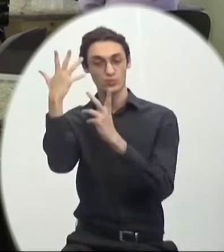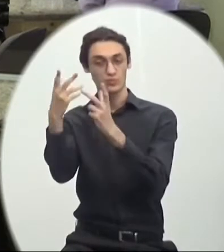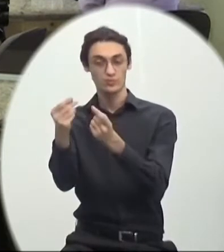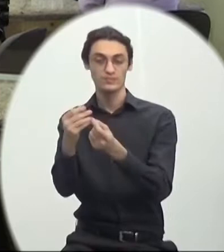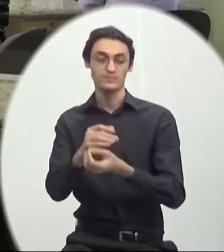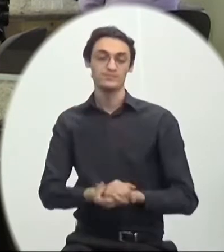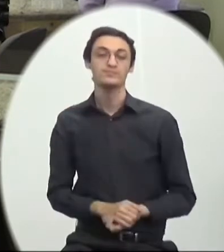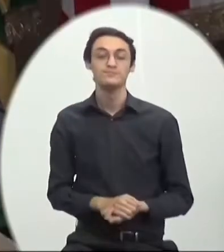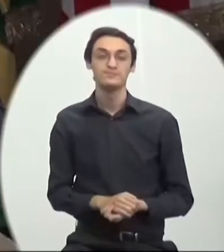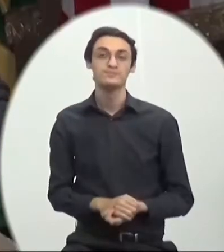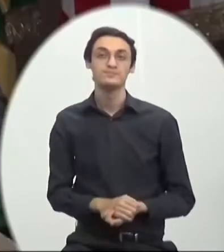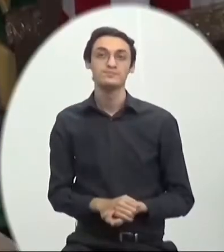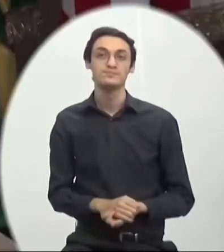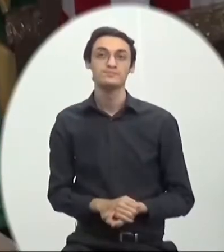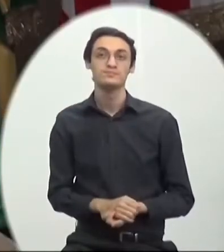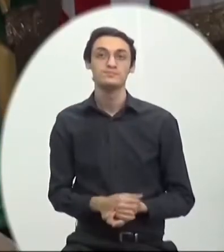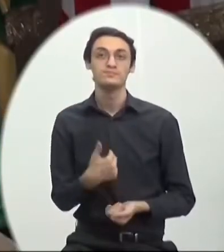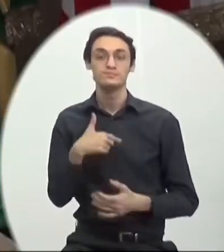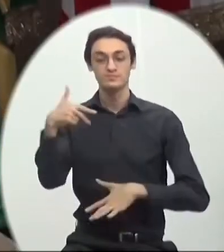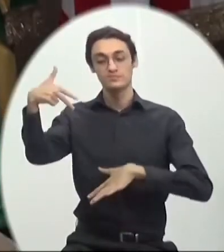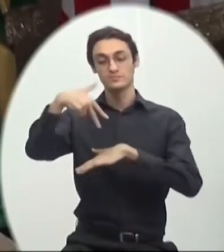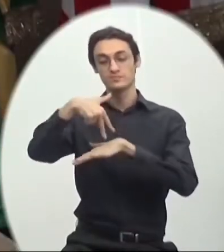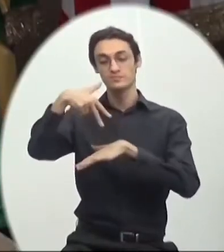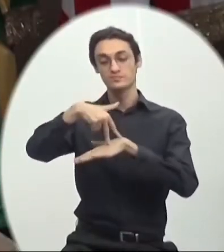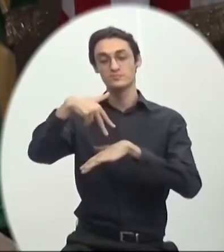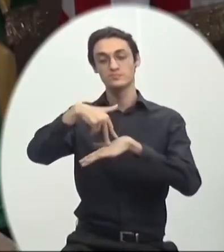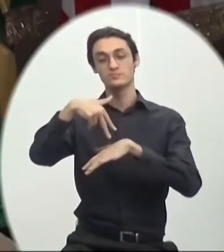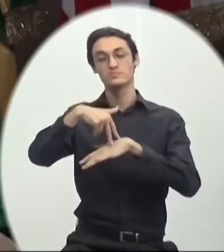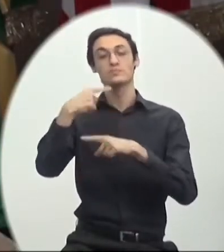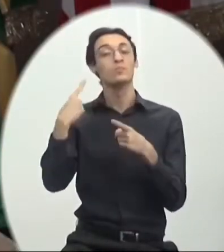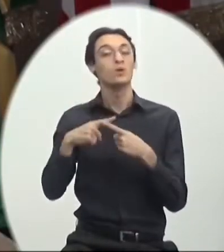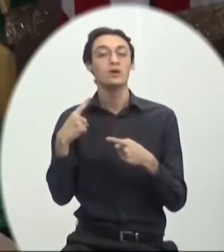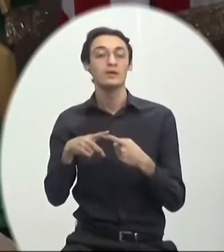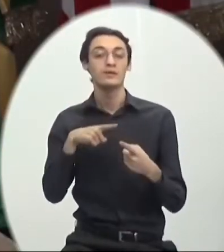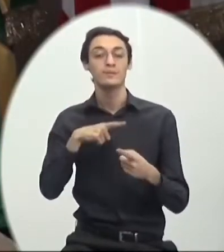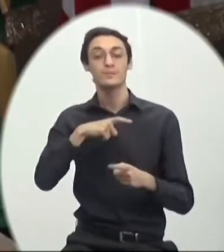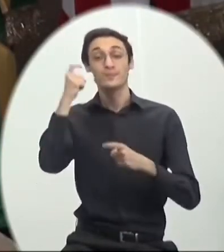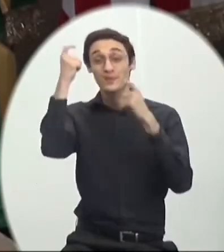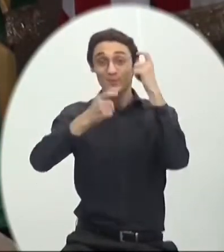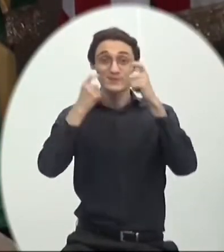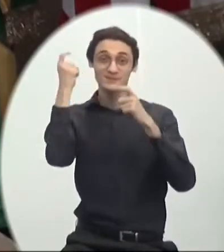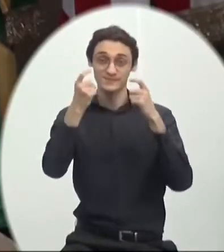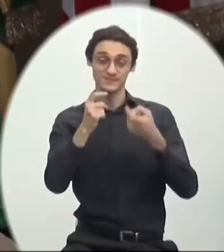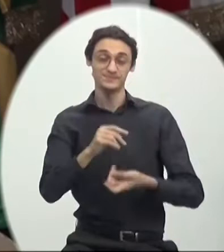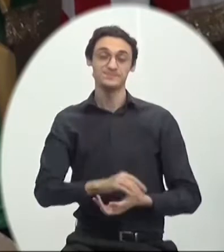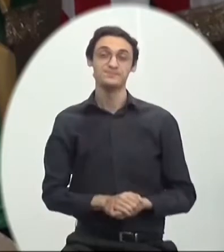Senhor presidente, subo à tribuna por uma preocupação.